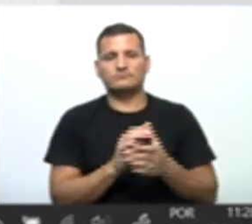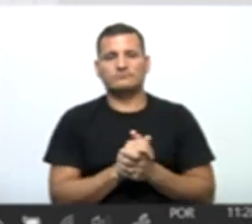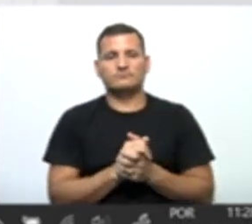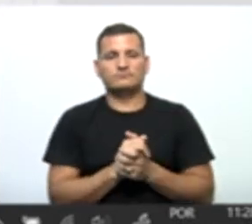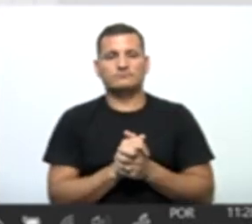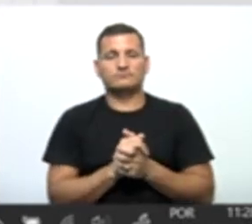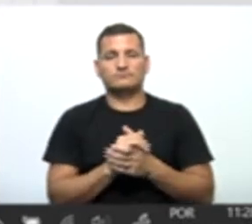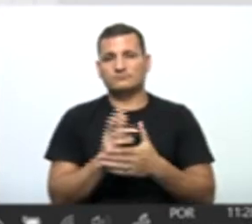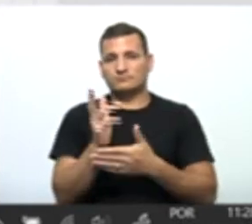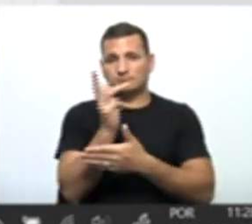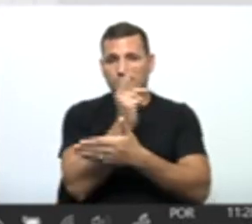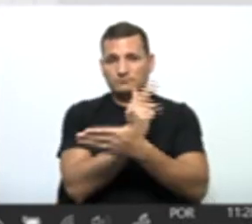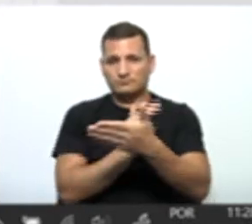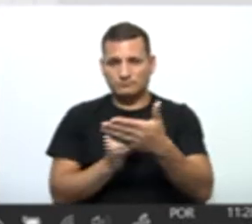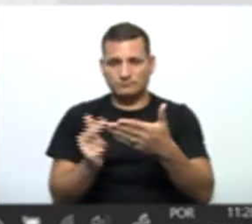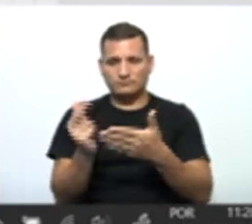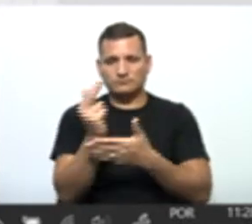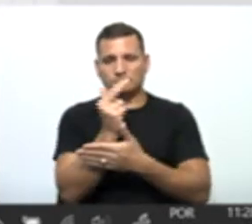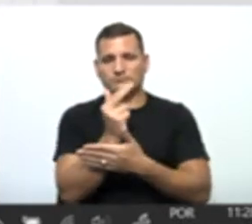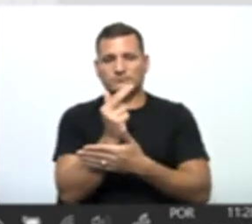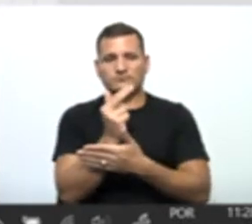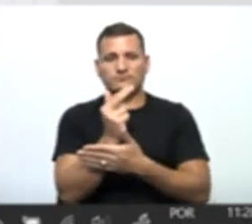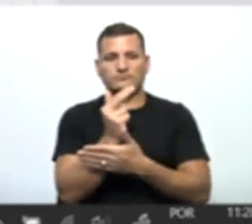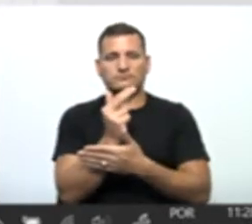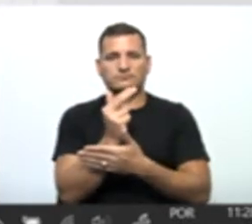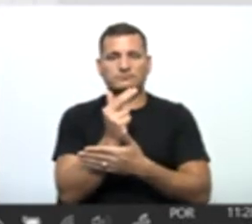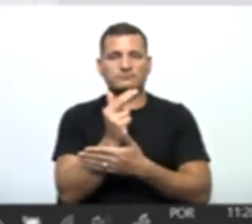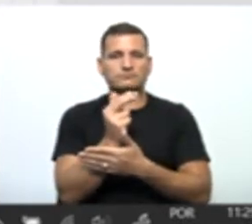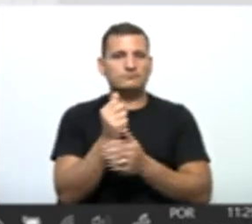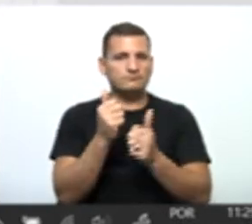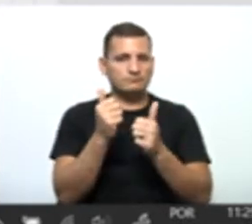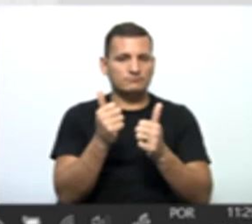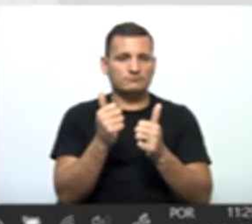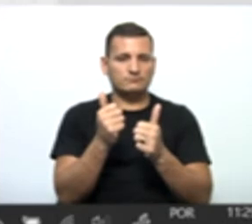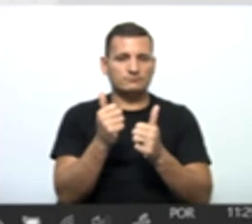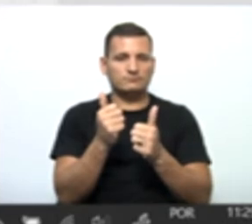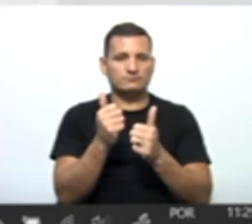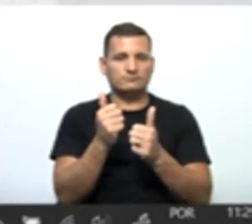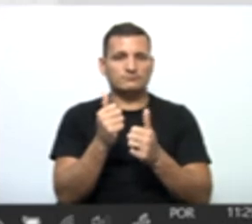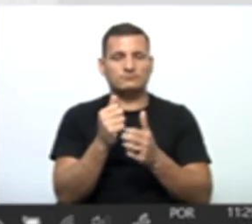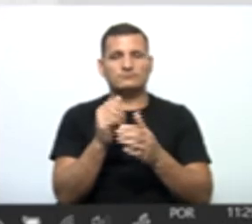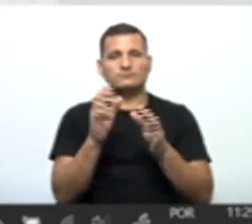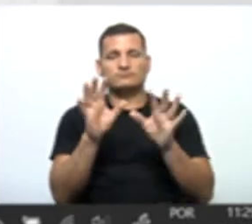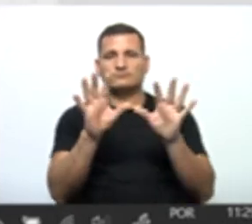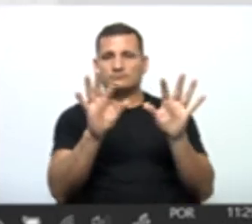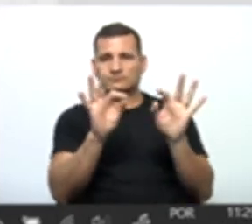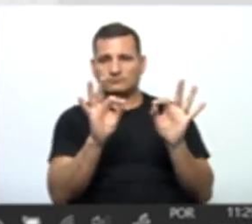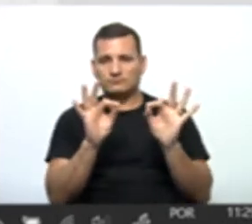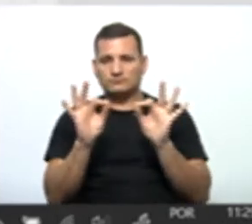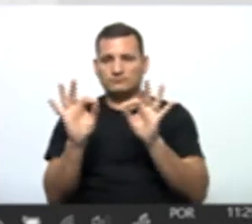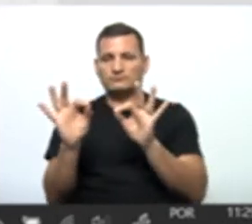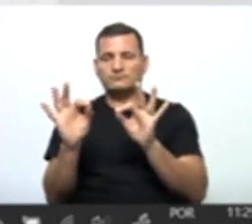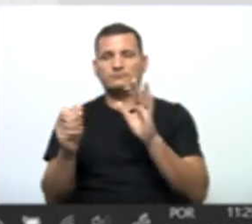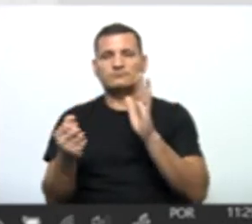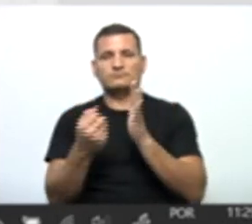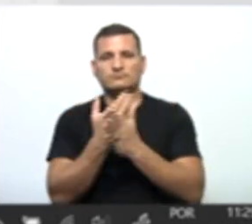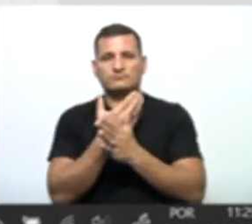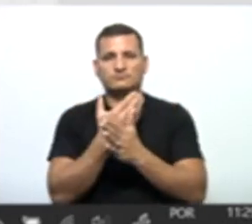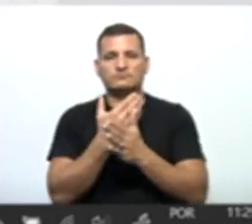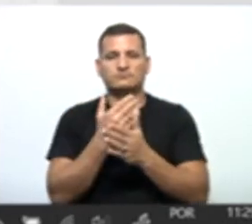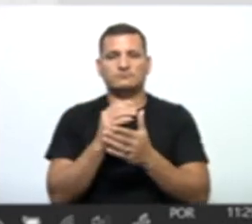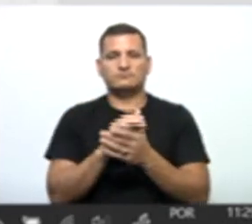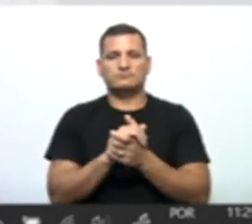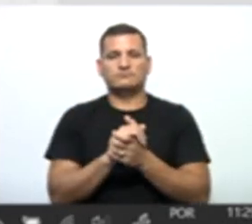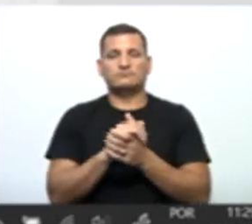Um layout por turma, beleza? Então aqui, ó, copia e envia no WhatsApp